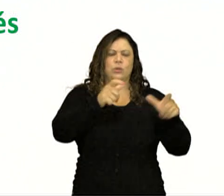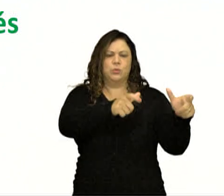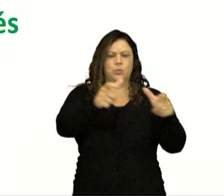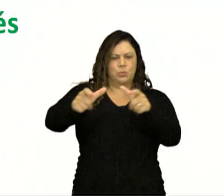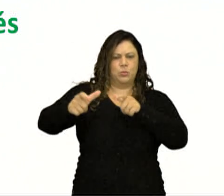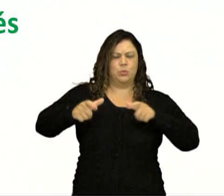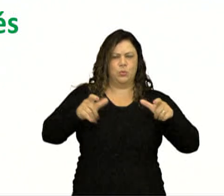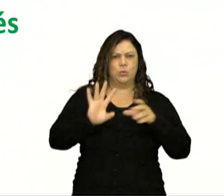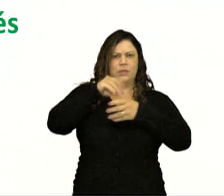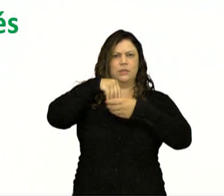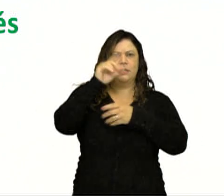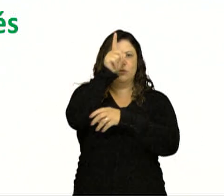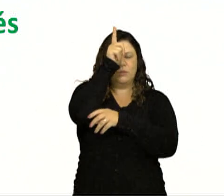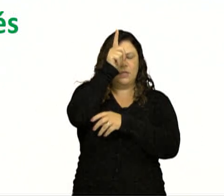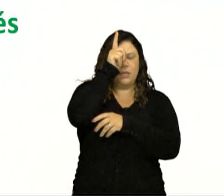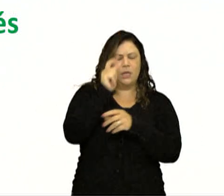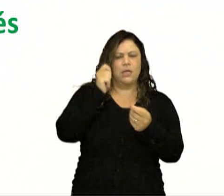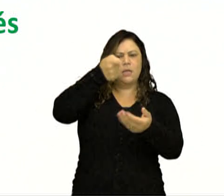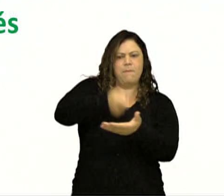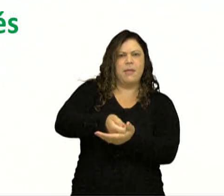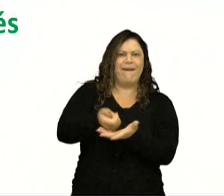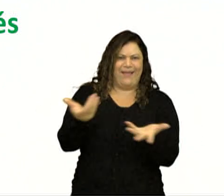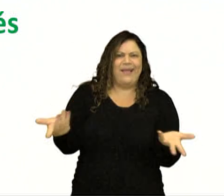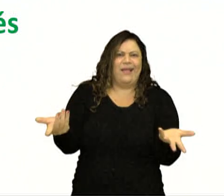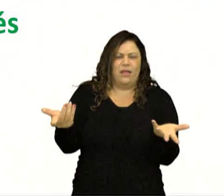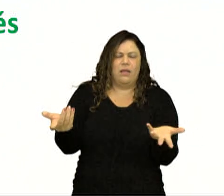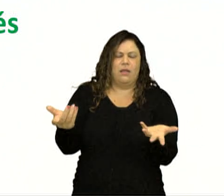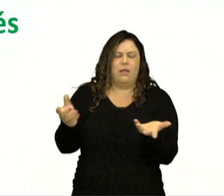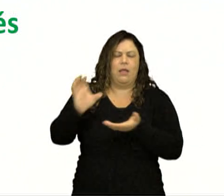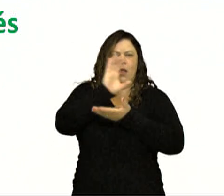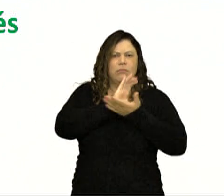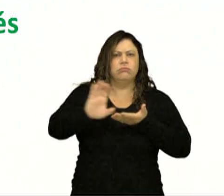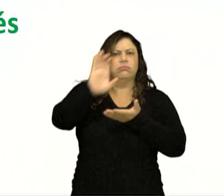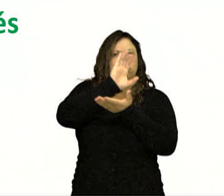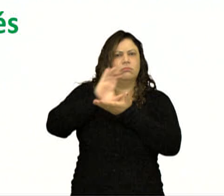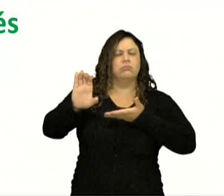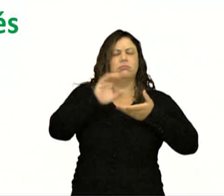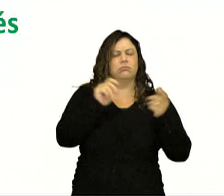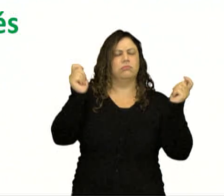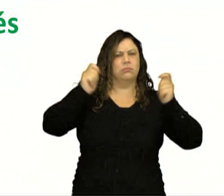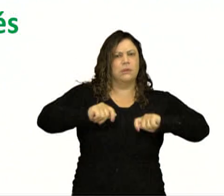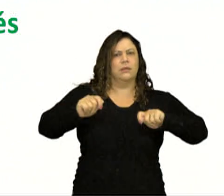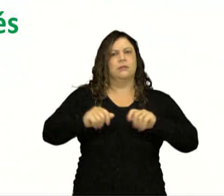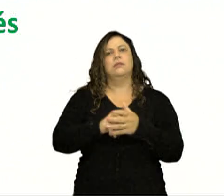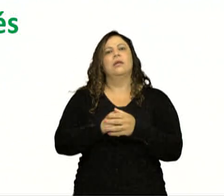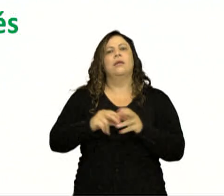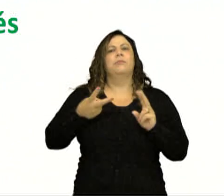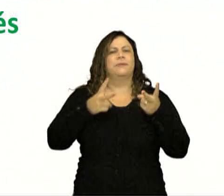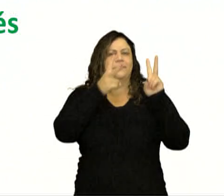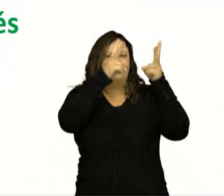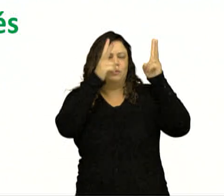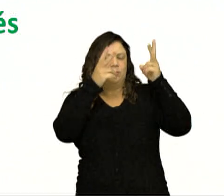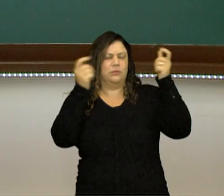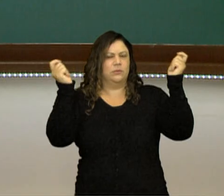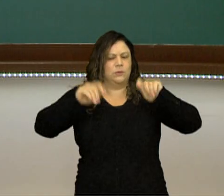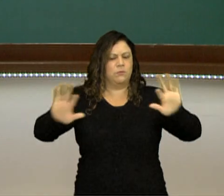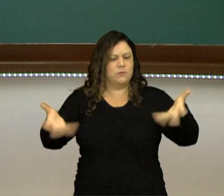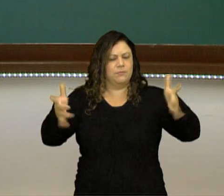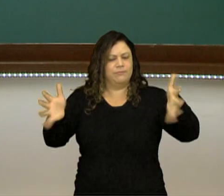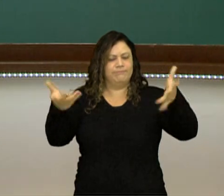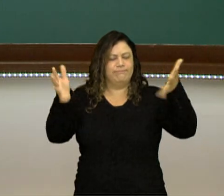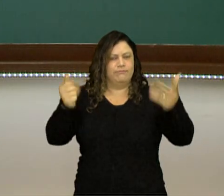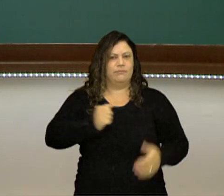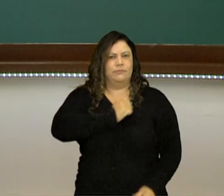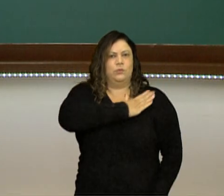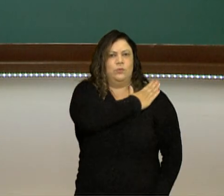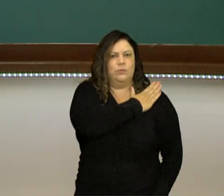estabeleceu dispendiosas indenizações às nações vitoriosas, e isso vai fomentar o nacionalismo